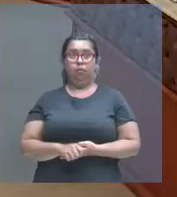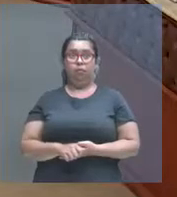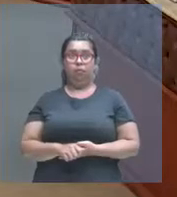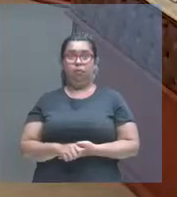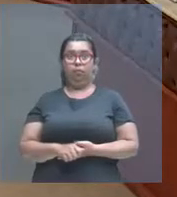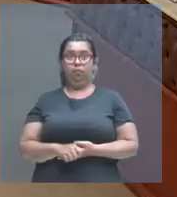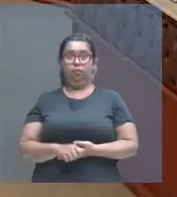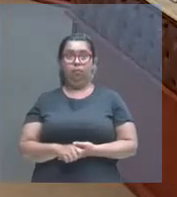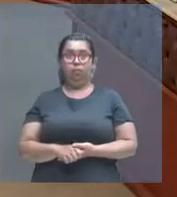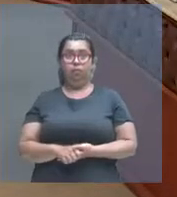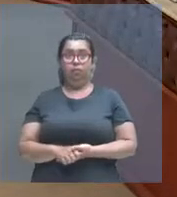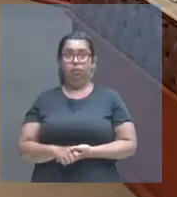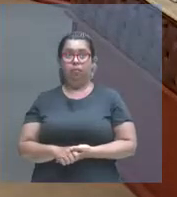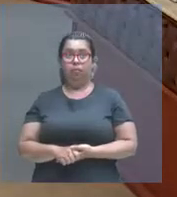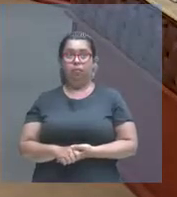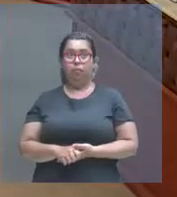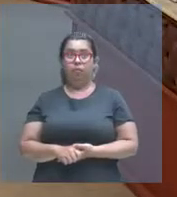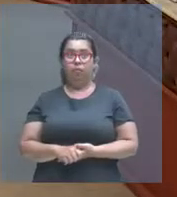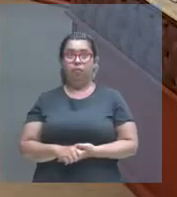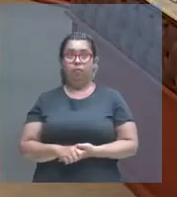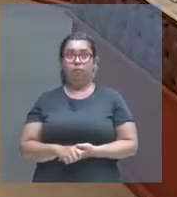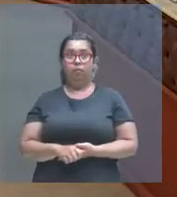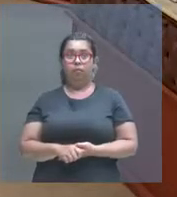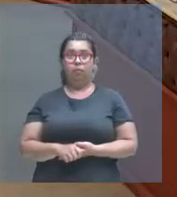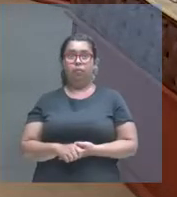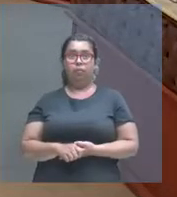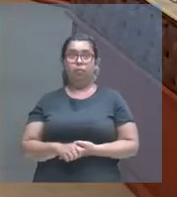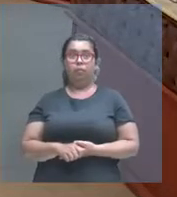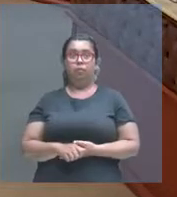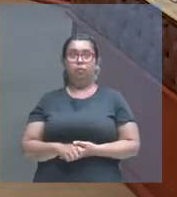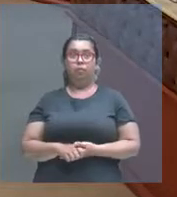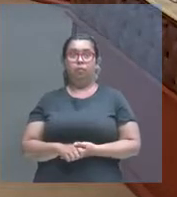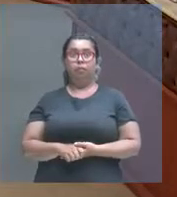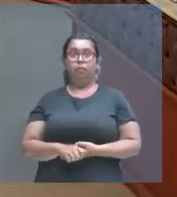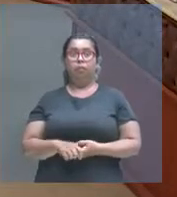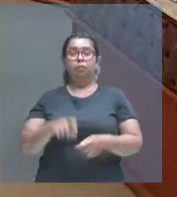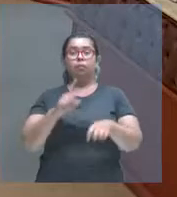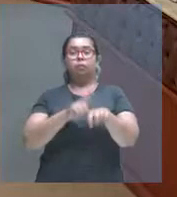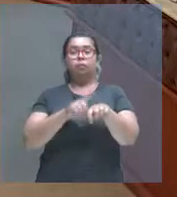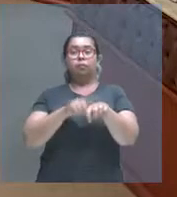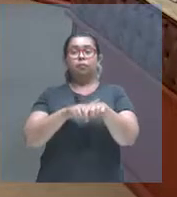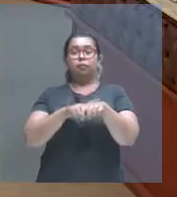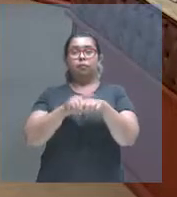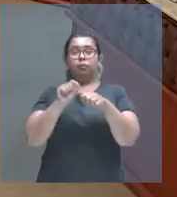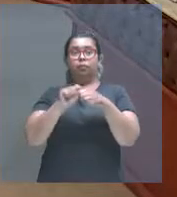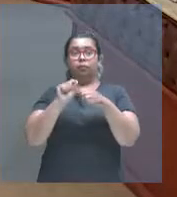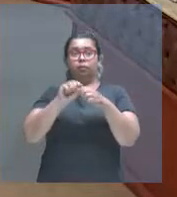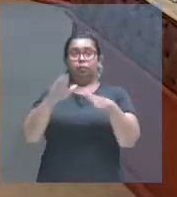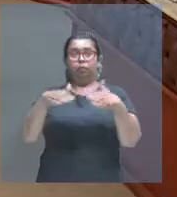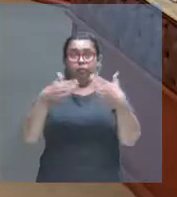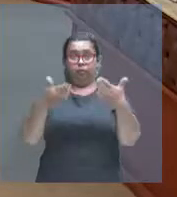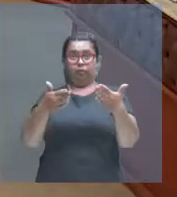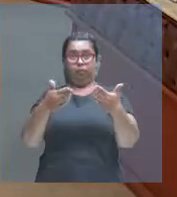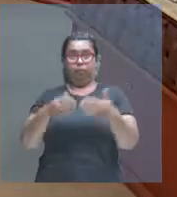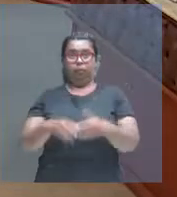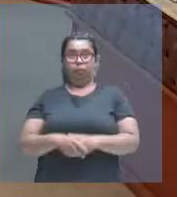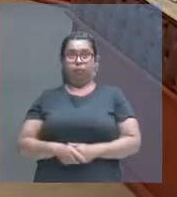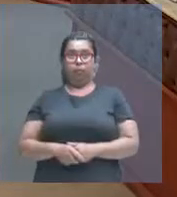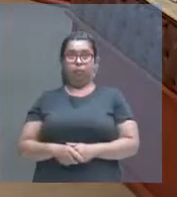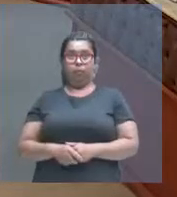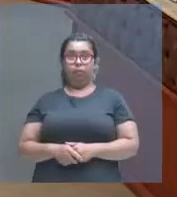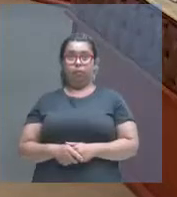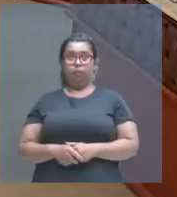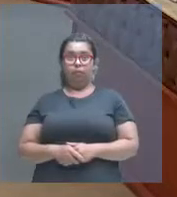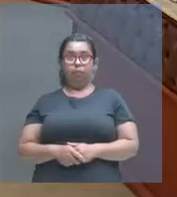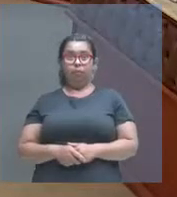sala de eventos. E, neste momento, vamos fazer primeiro a entrega, viu, senhor João? O senhor já quer falar, é?